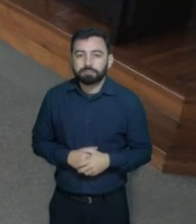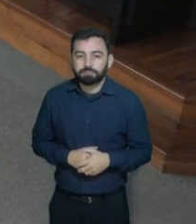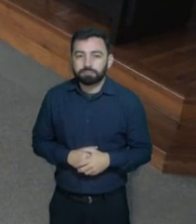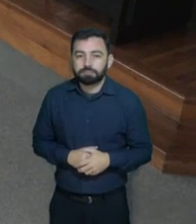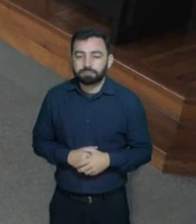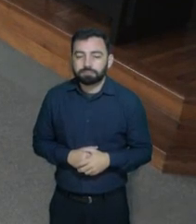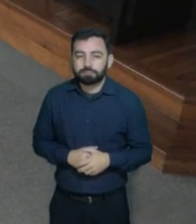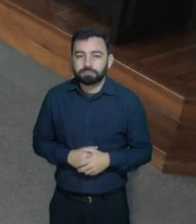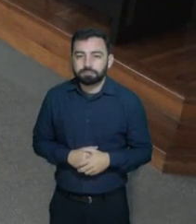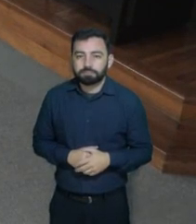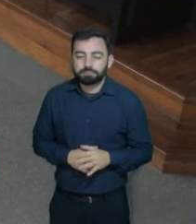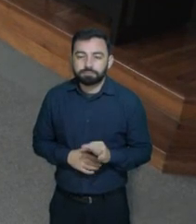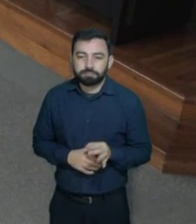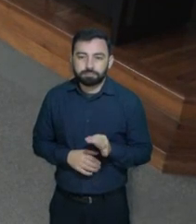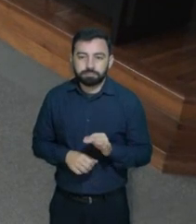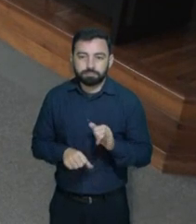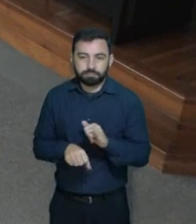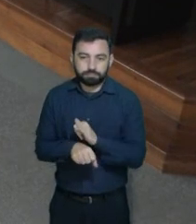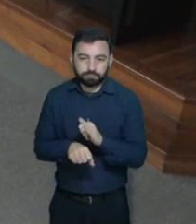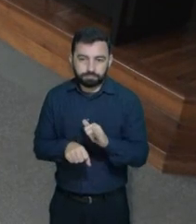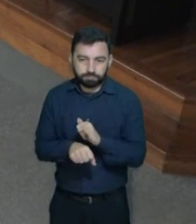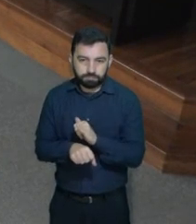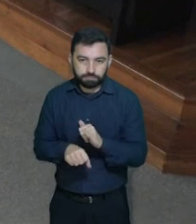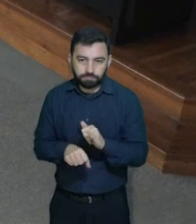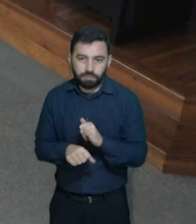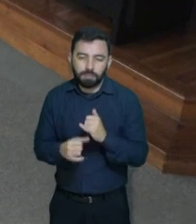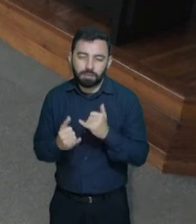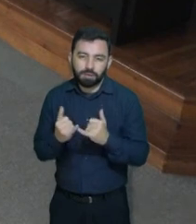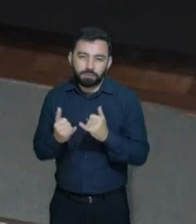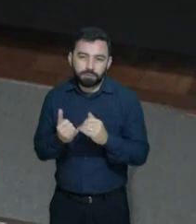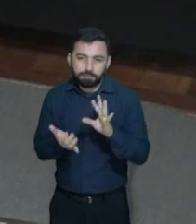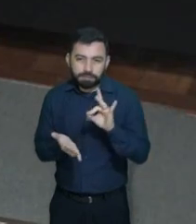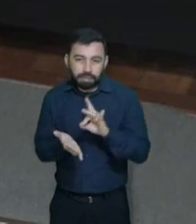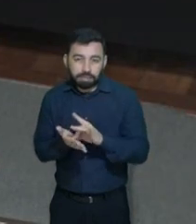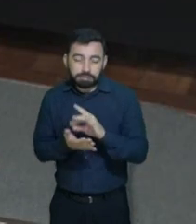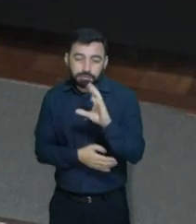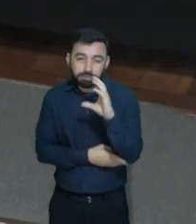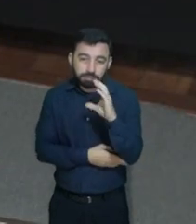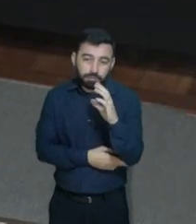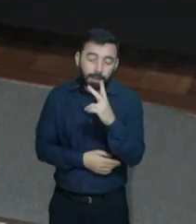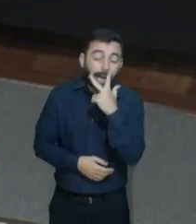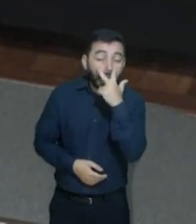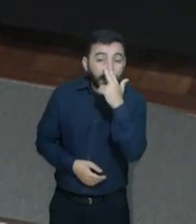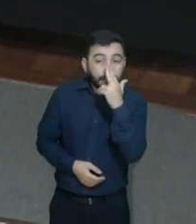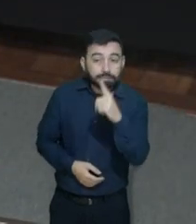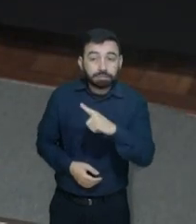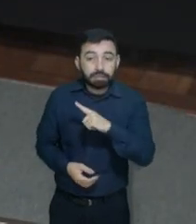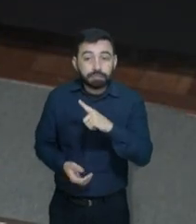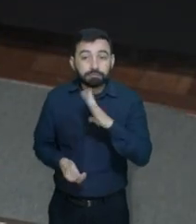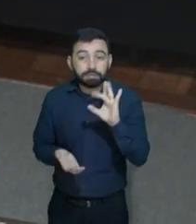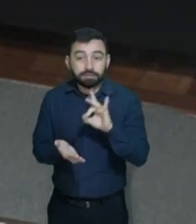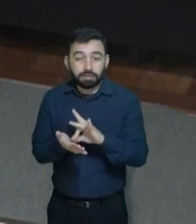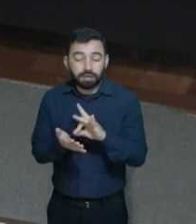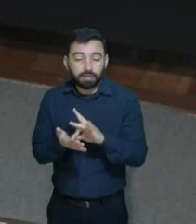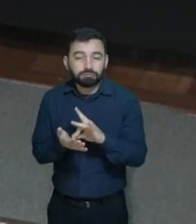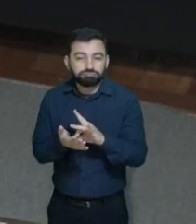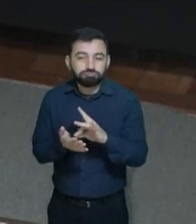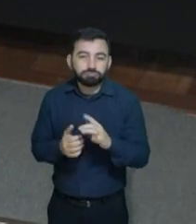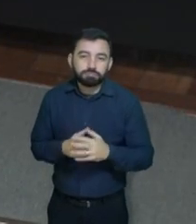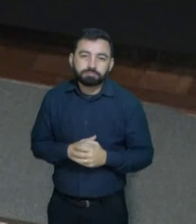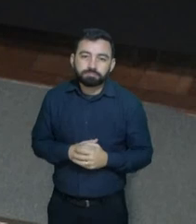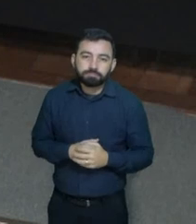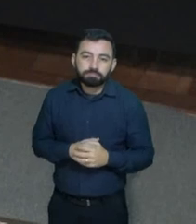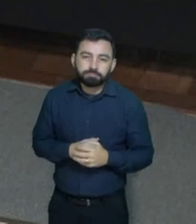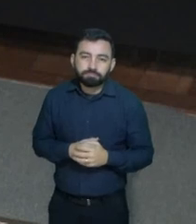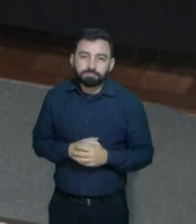Essa é a tática, né? Então, é meia verdade científica, que parece que tem uma verdade, isso é uma tática muito bem